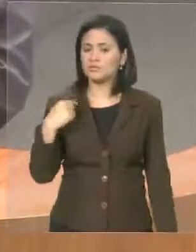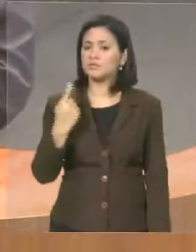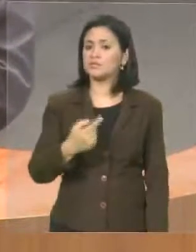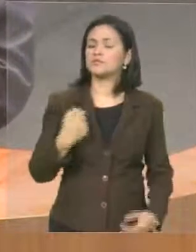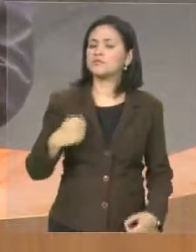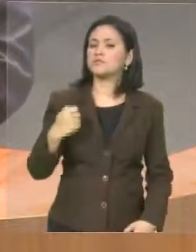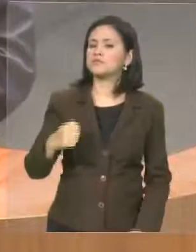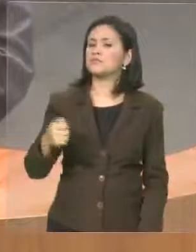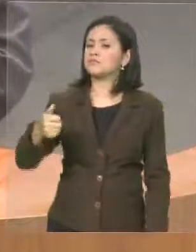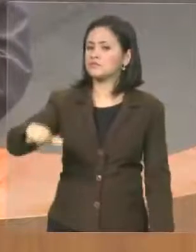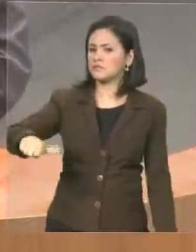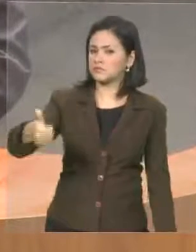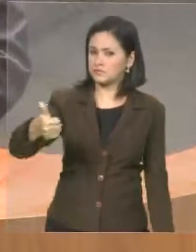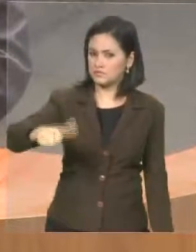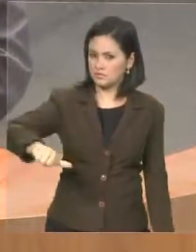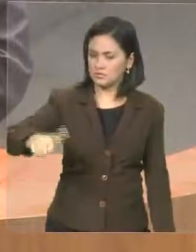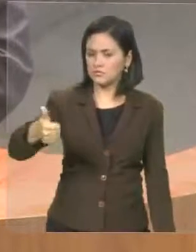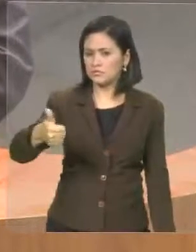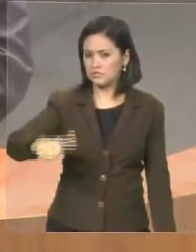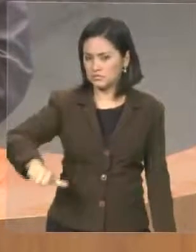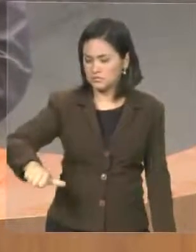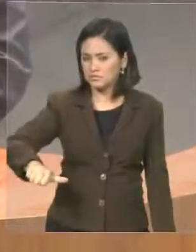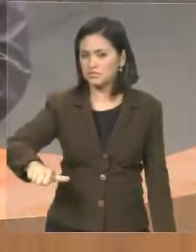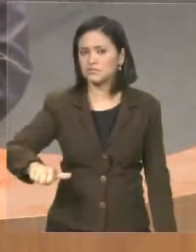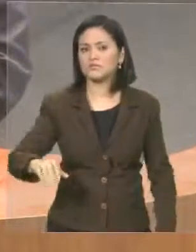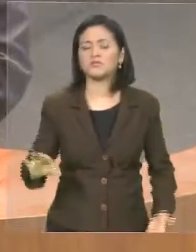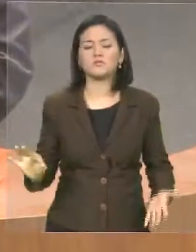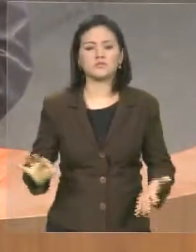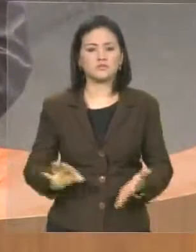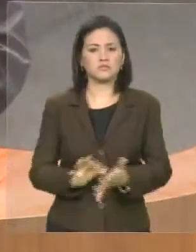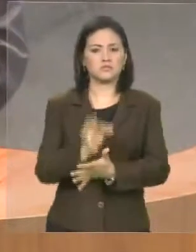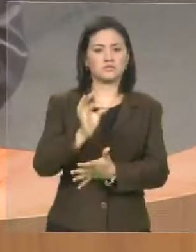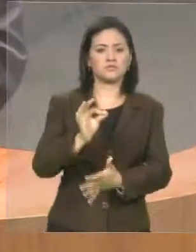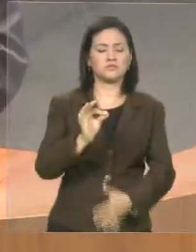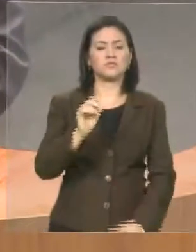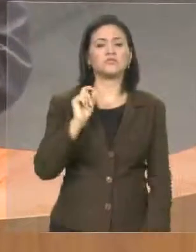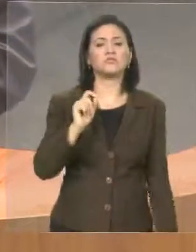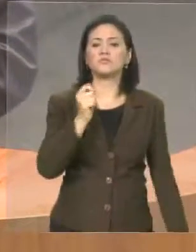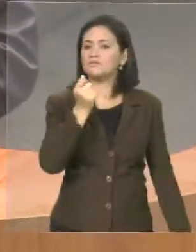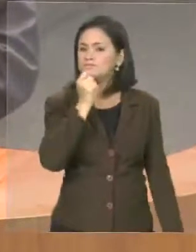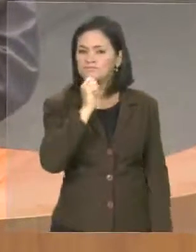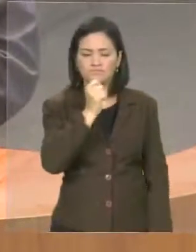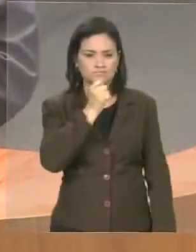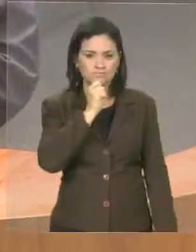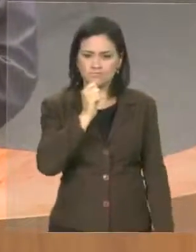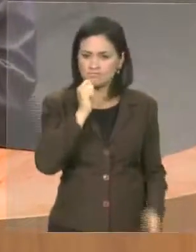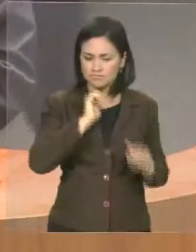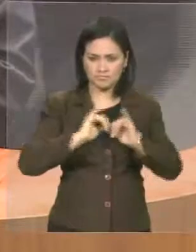com relação à publicação do acordo, que ainda não foi publicado, ainda não tem conhecimento,